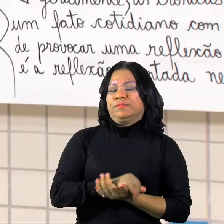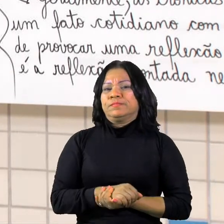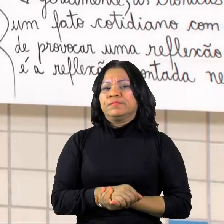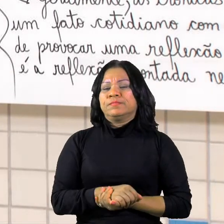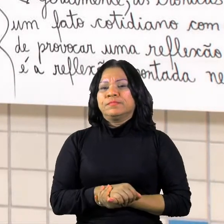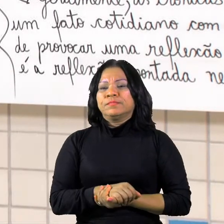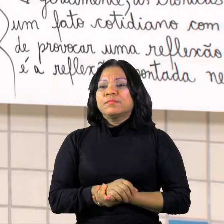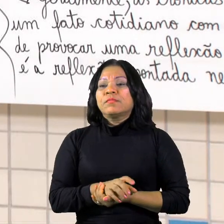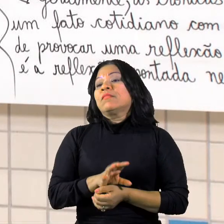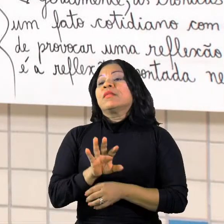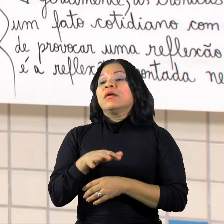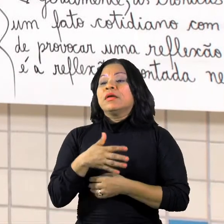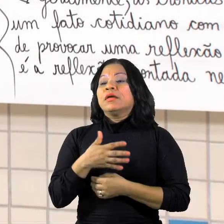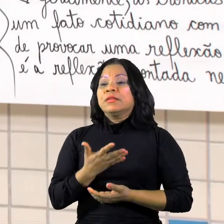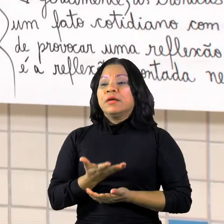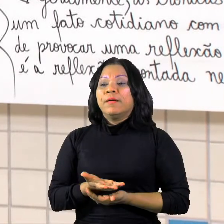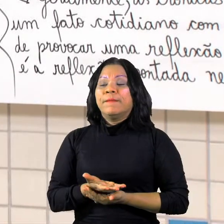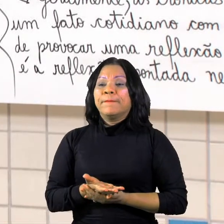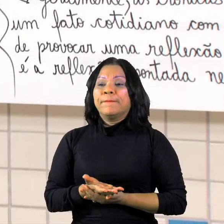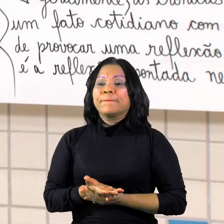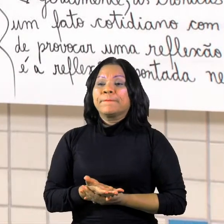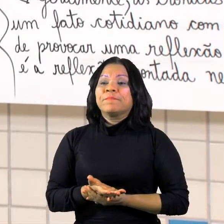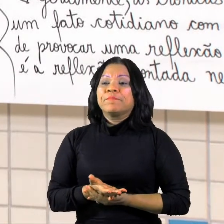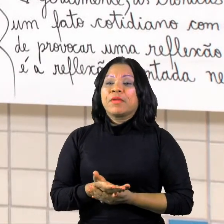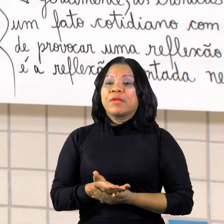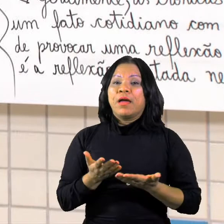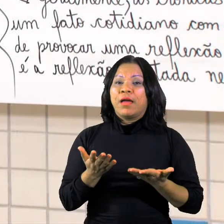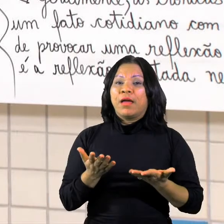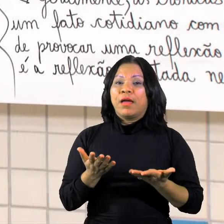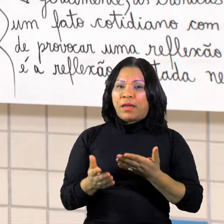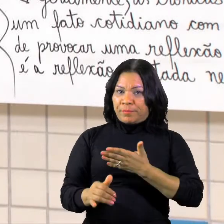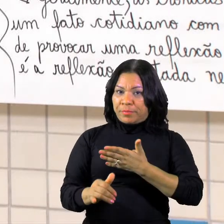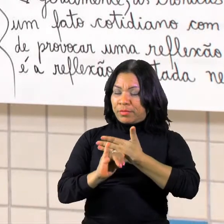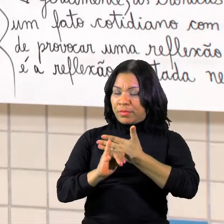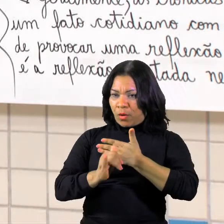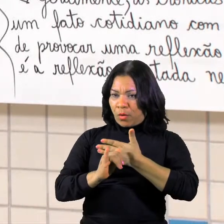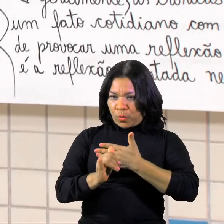esse trecho está lá bem claro na crônica.